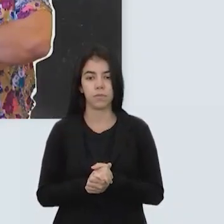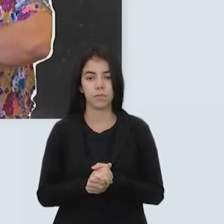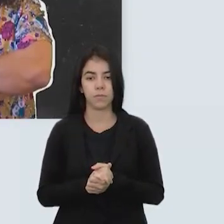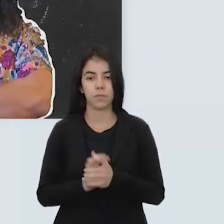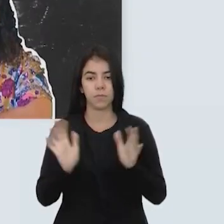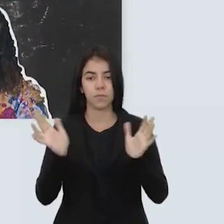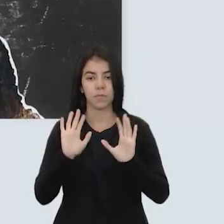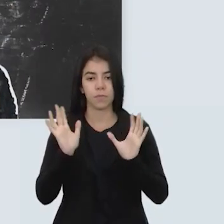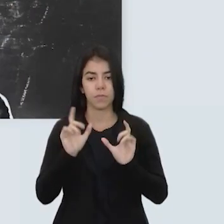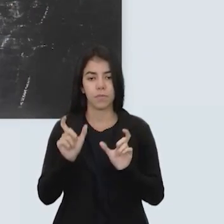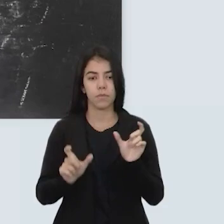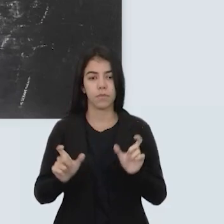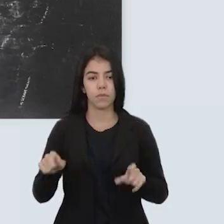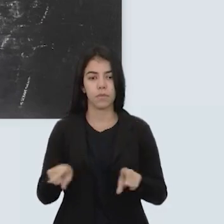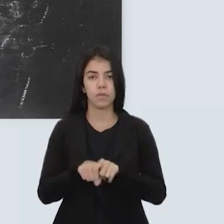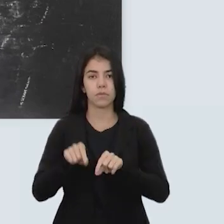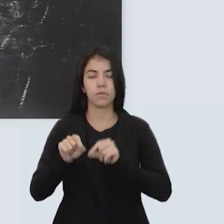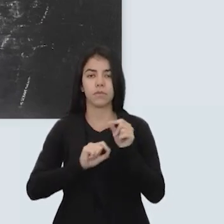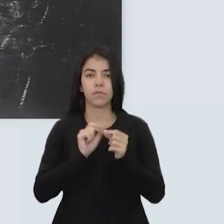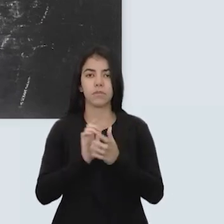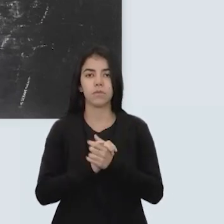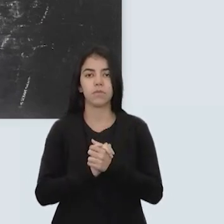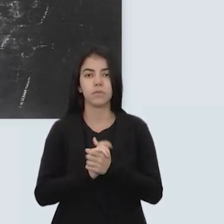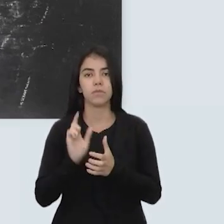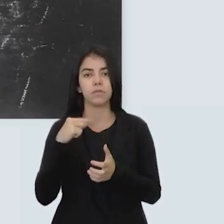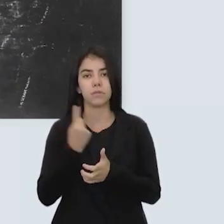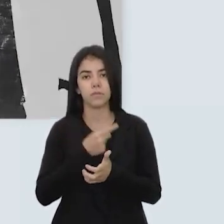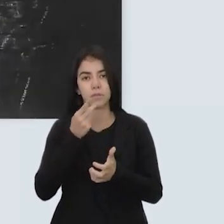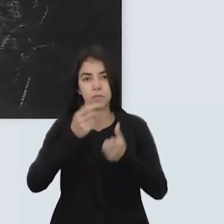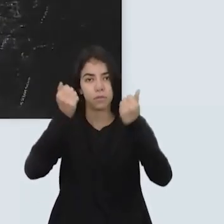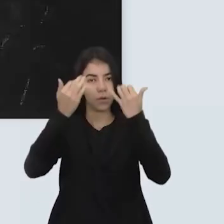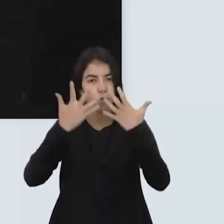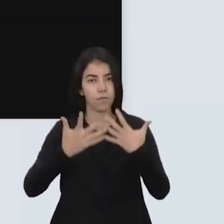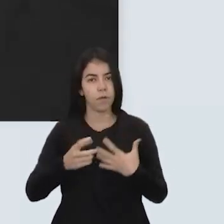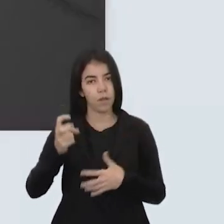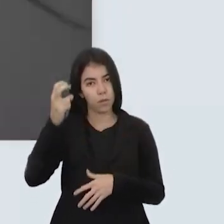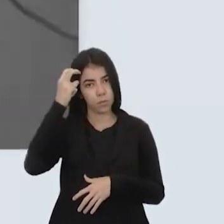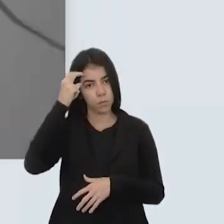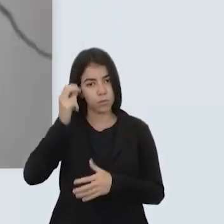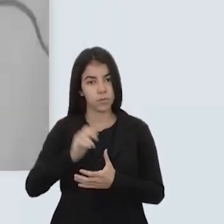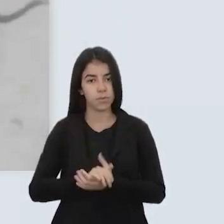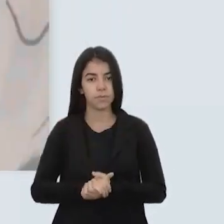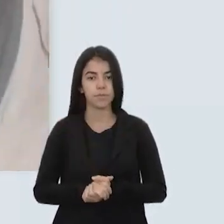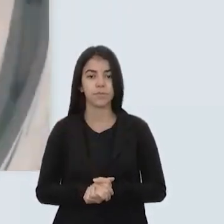Olá pessoal, meu nome é Anderson e hoje nós vamos falar sobre cultura.